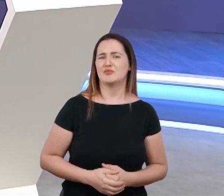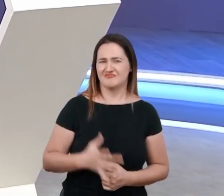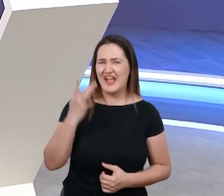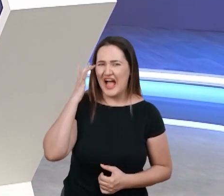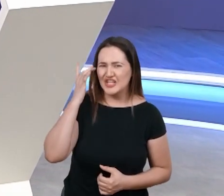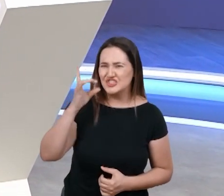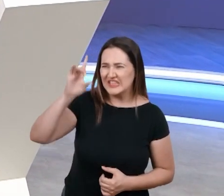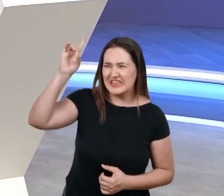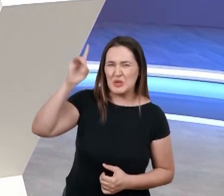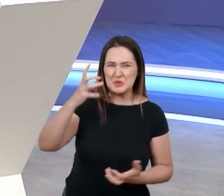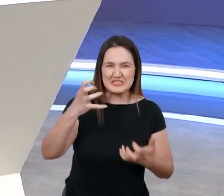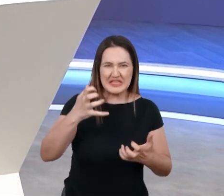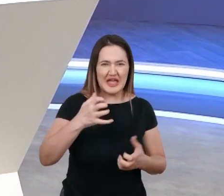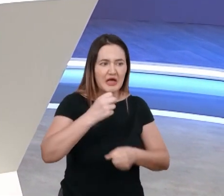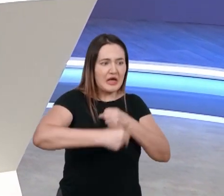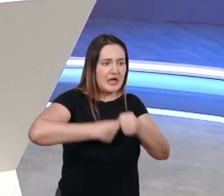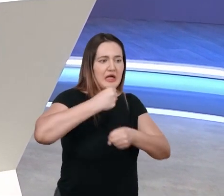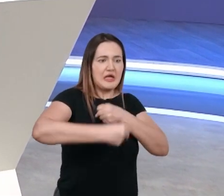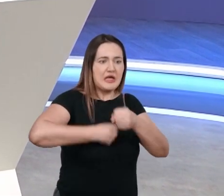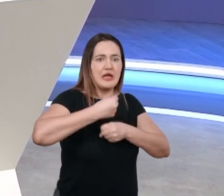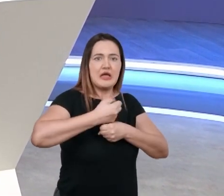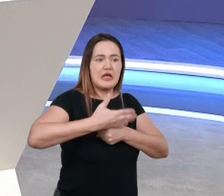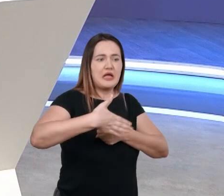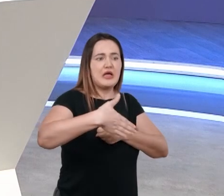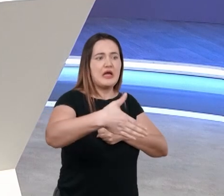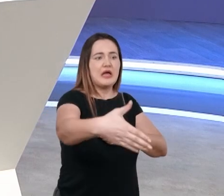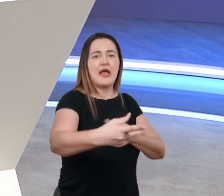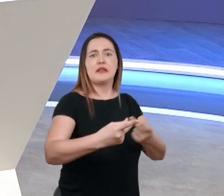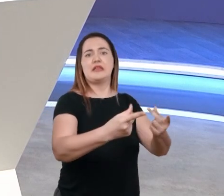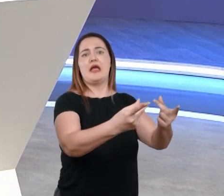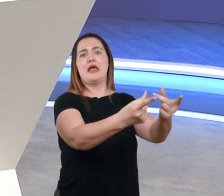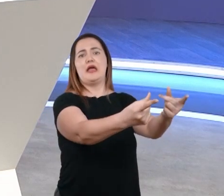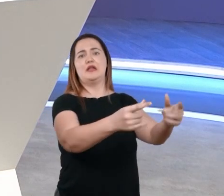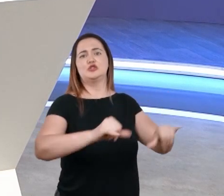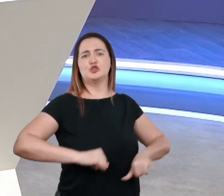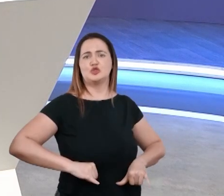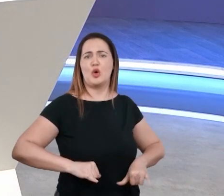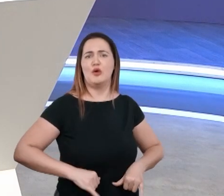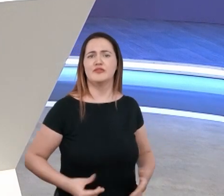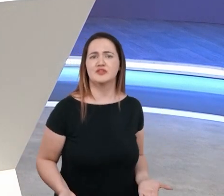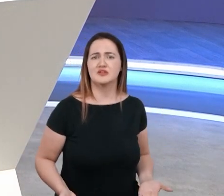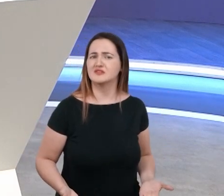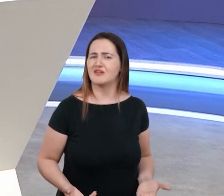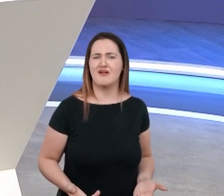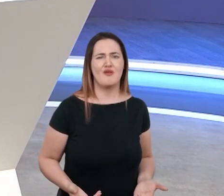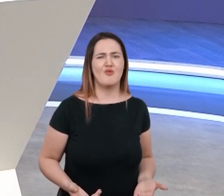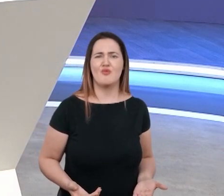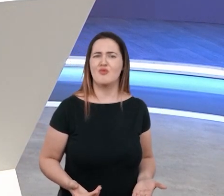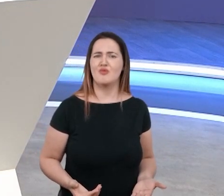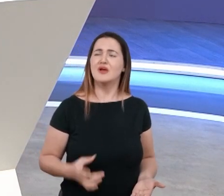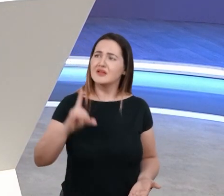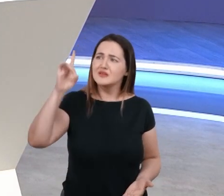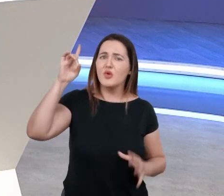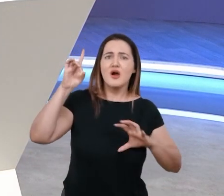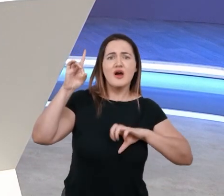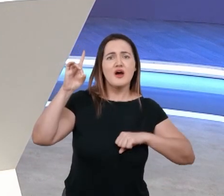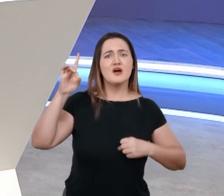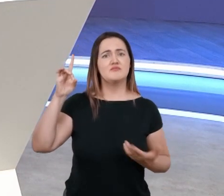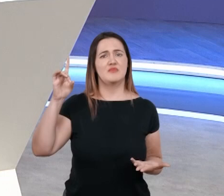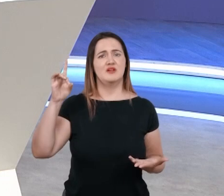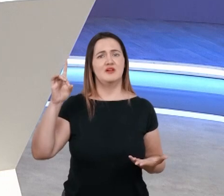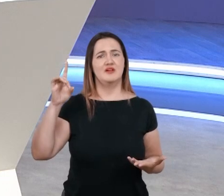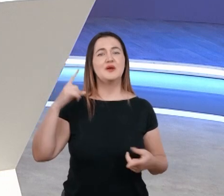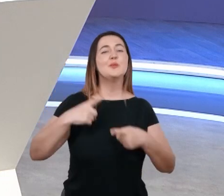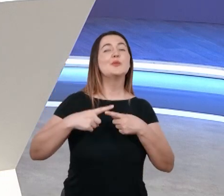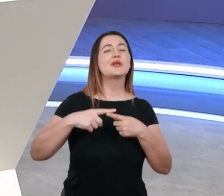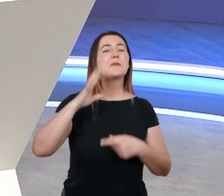Esta imagem, essa compreensão de Deus, ela é equivocada, porque faz com que a imagem de